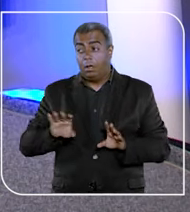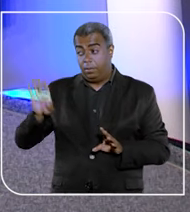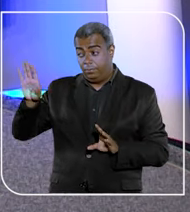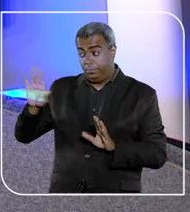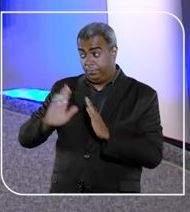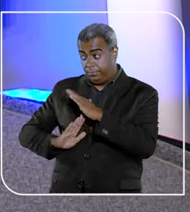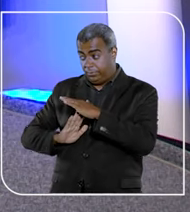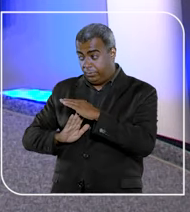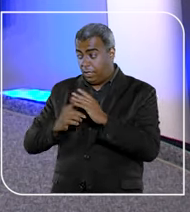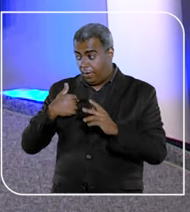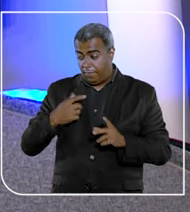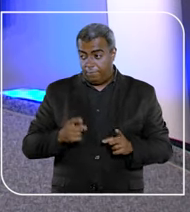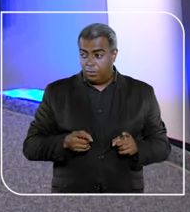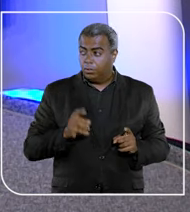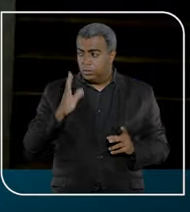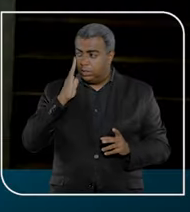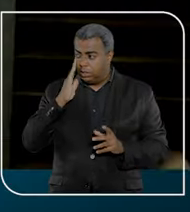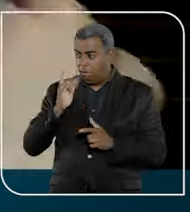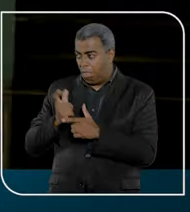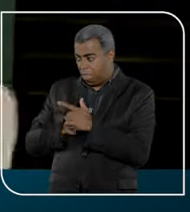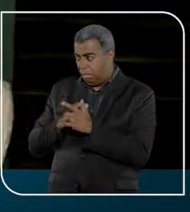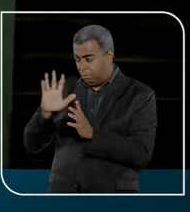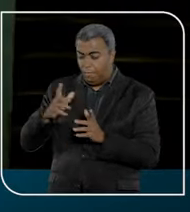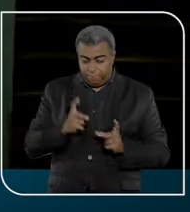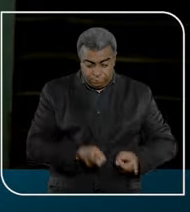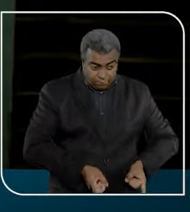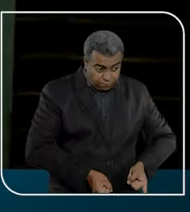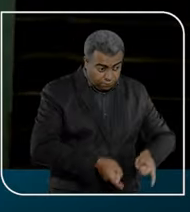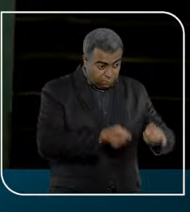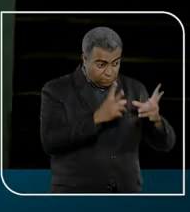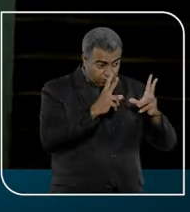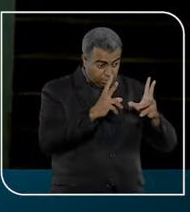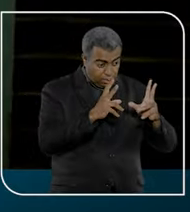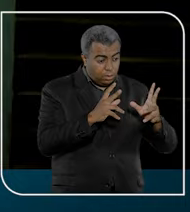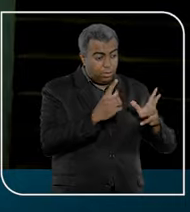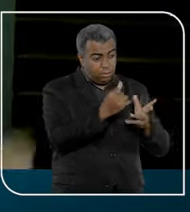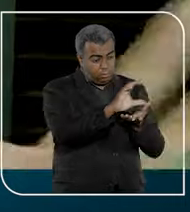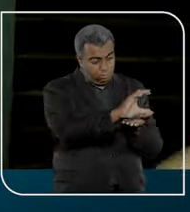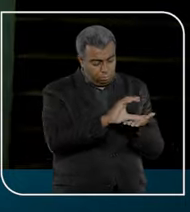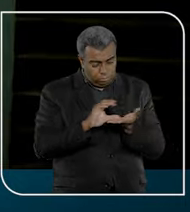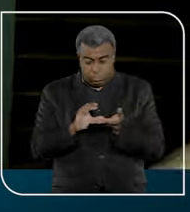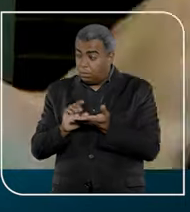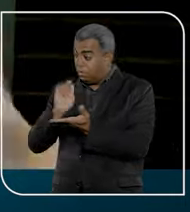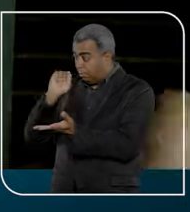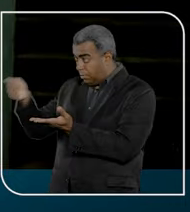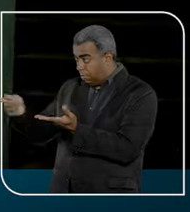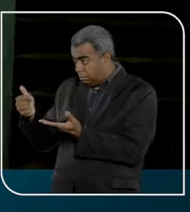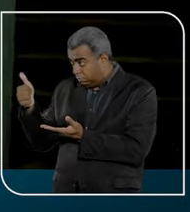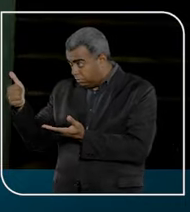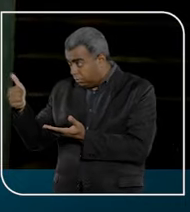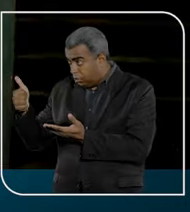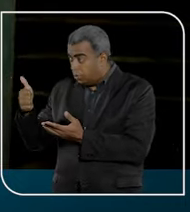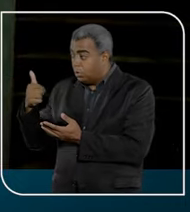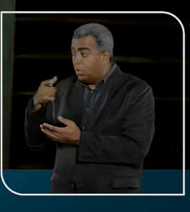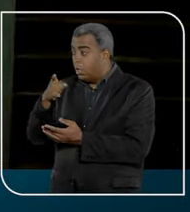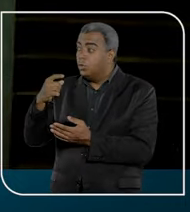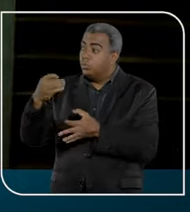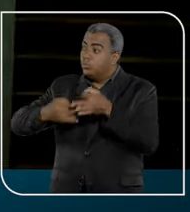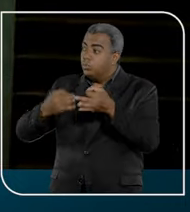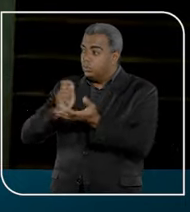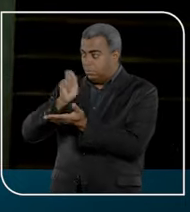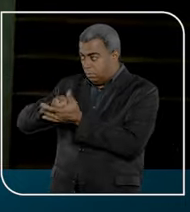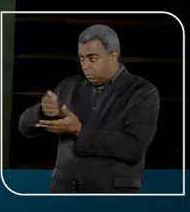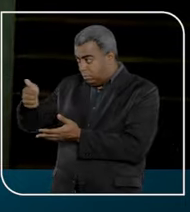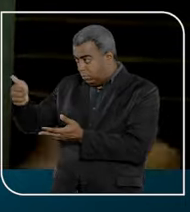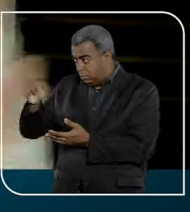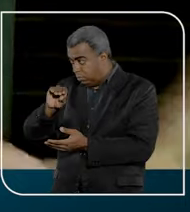posso falar, olha, eu vou vender aqui esse carro, tudo bem, ele está penhorado, eu vou vender, e aí ele vai ser liberado, e eu deposito o dinheiro em juízo.